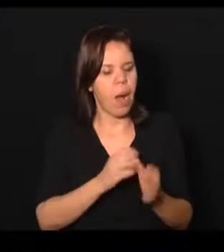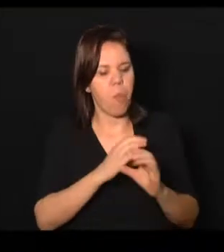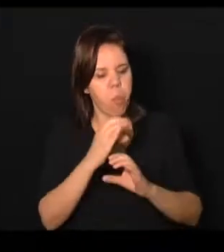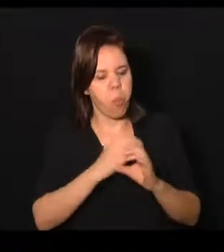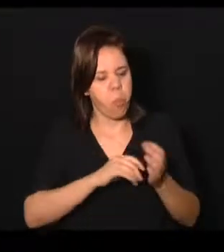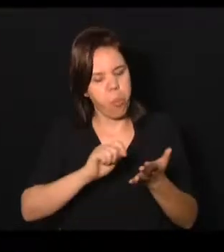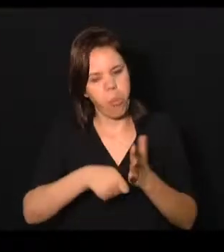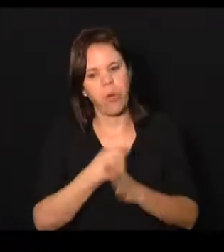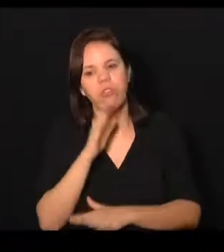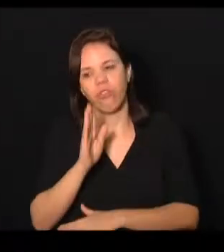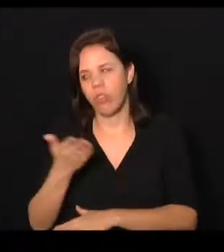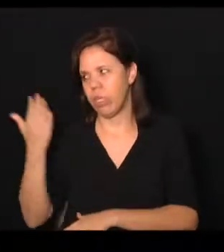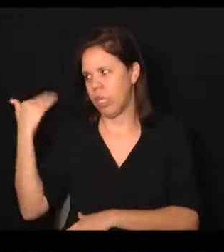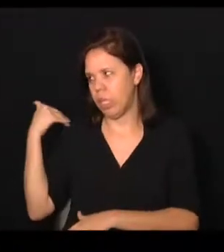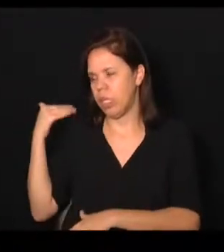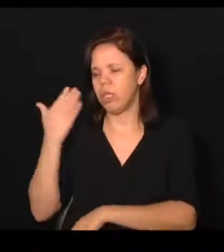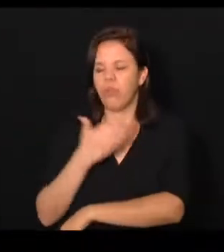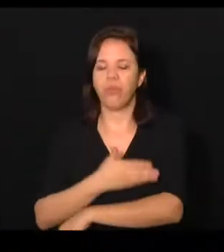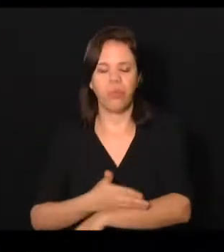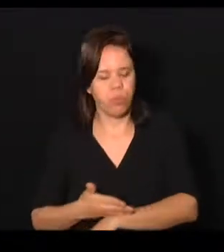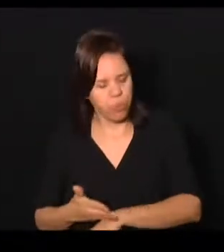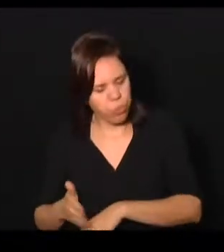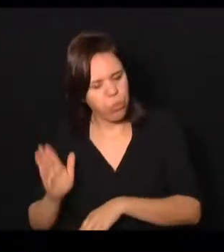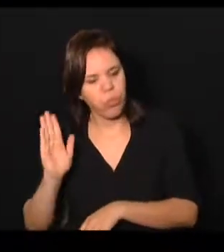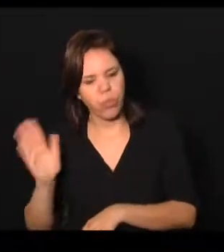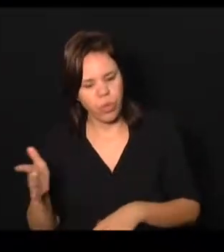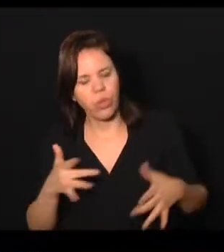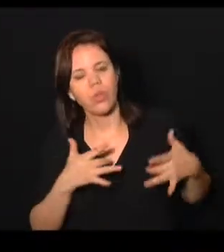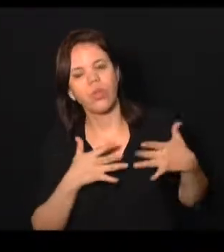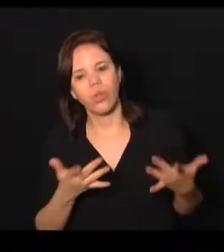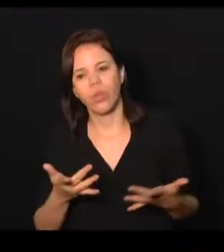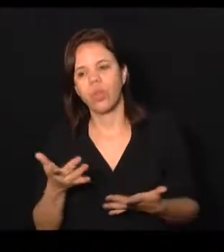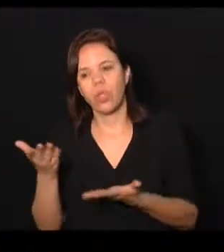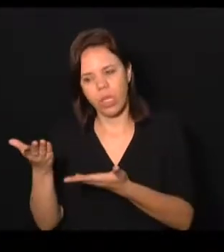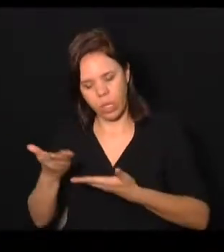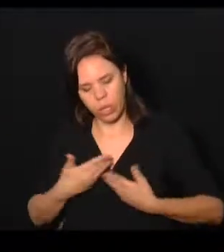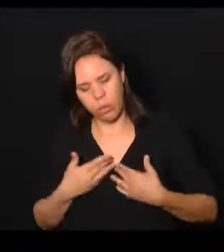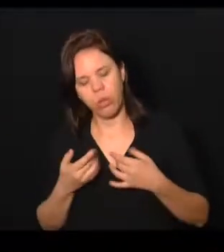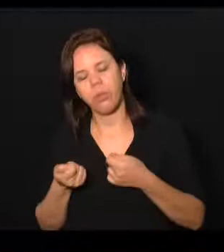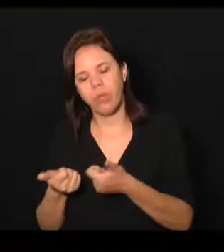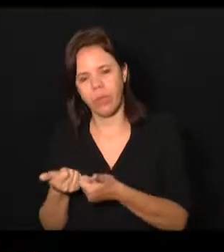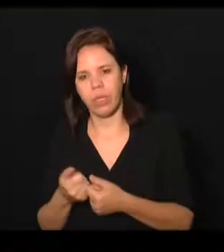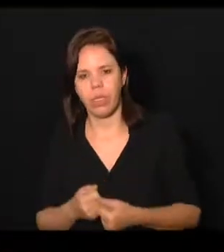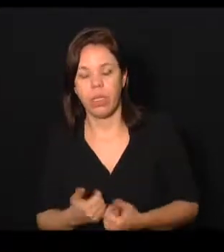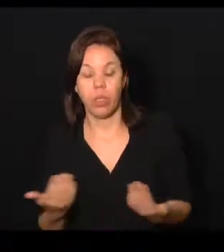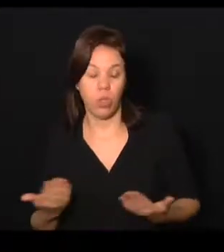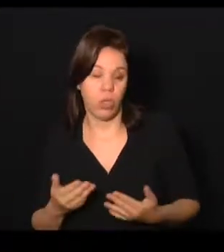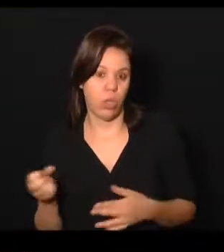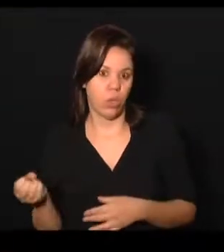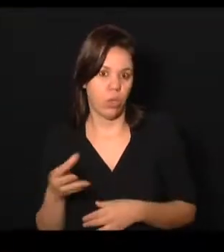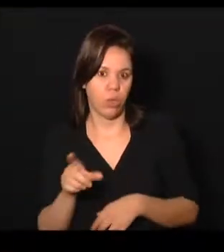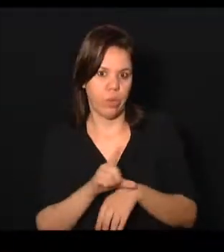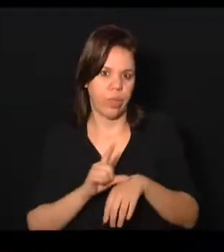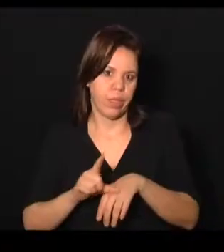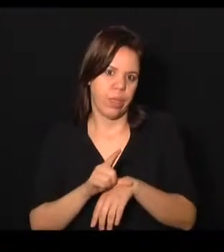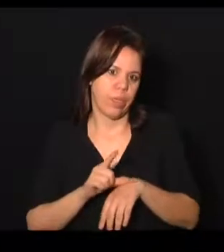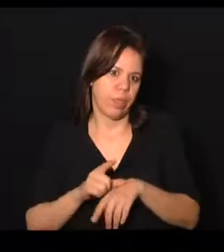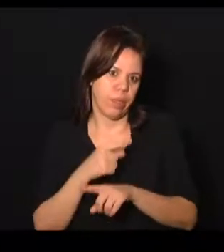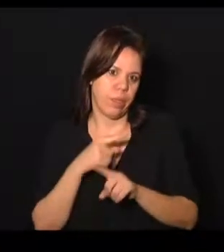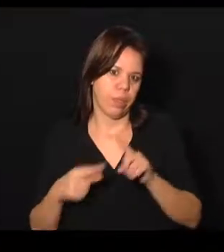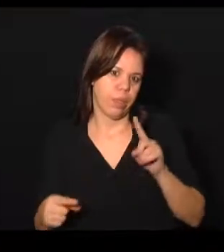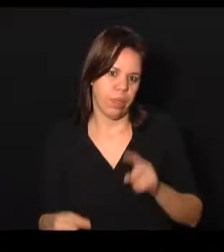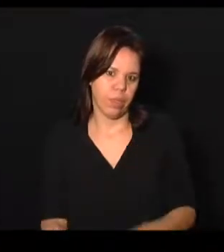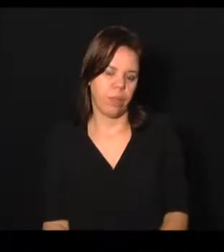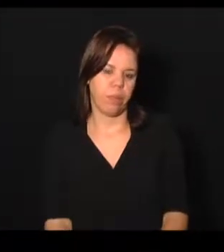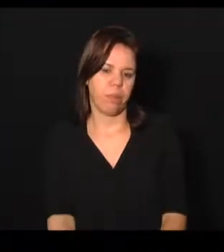Ela já era uma doadora de sangue, um doador de sangue, por isso ele foi beneficiado. Assim como essa nova legislação agora para meia entrada. Então,